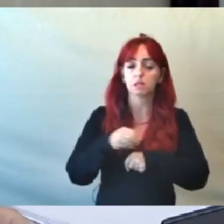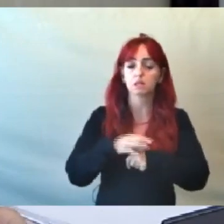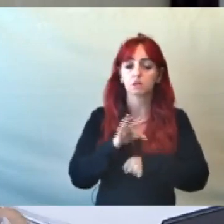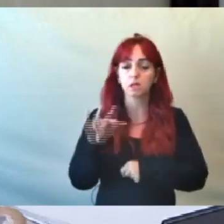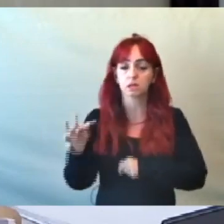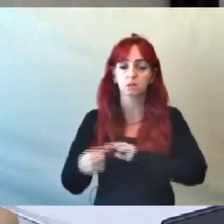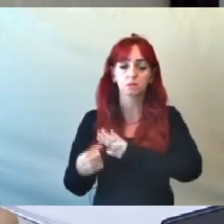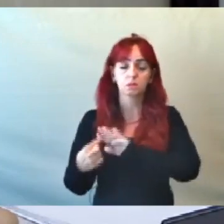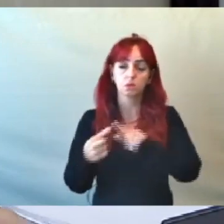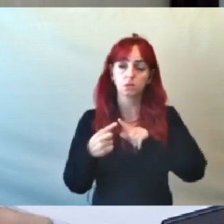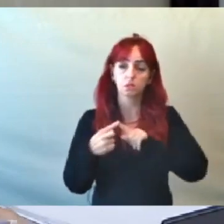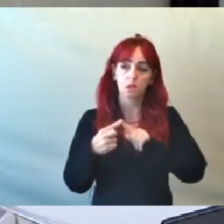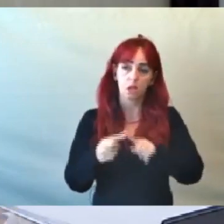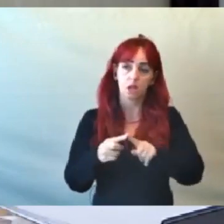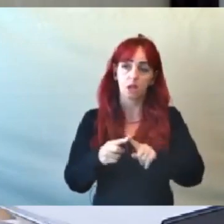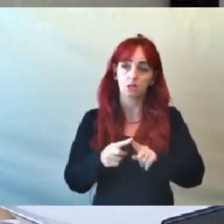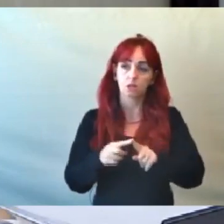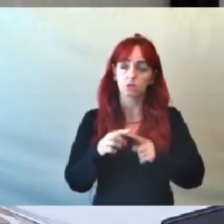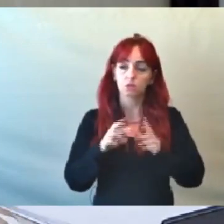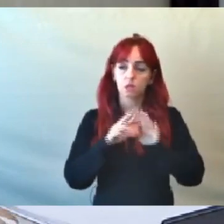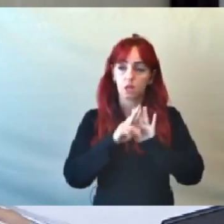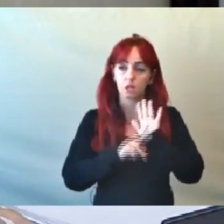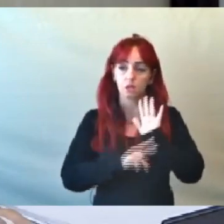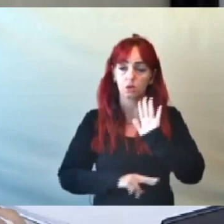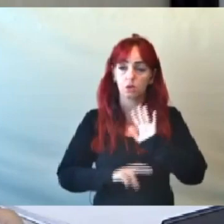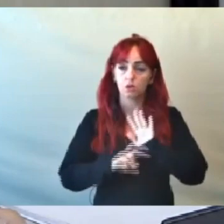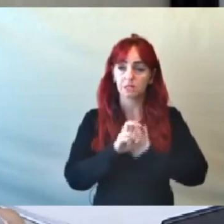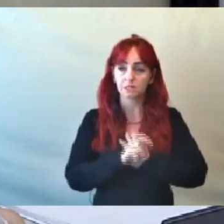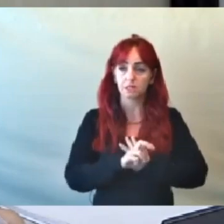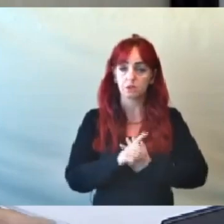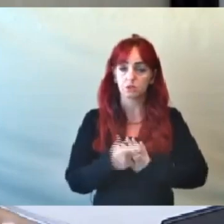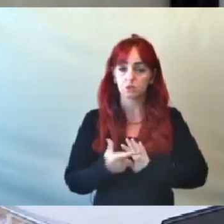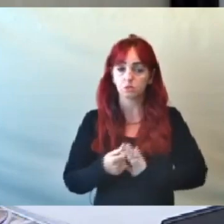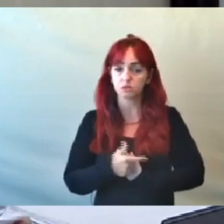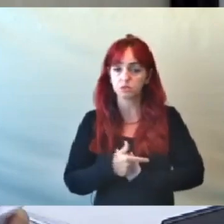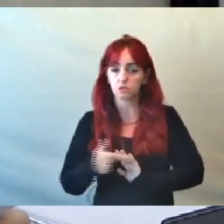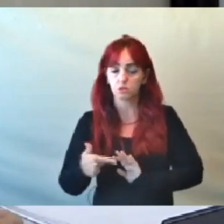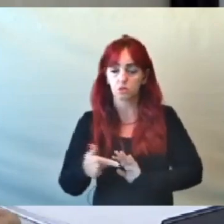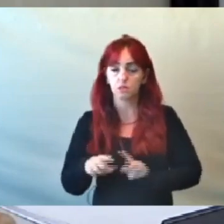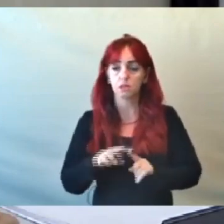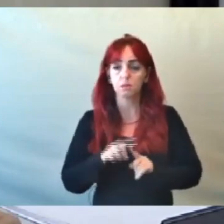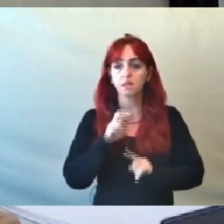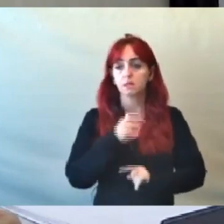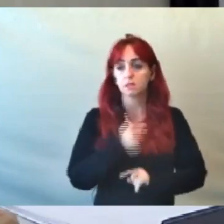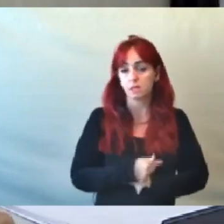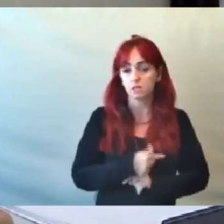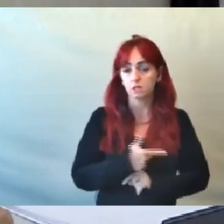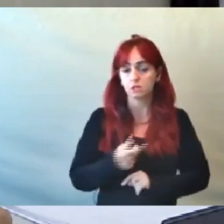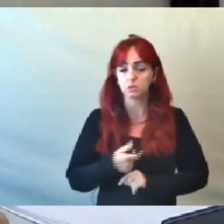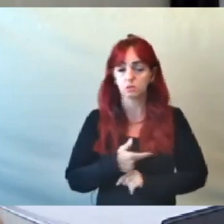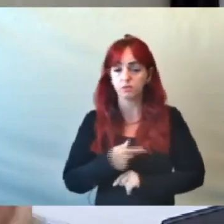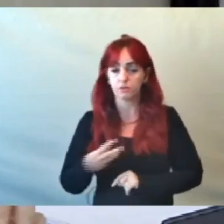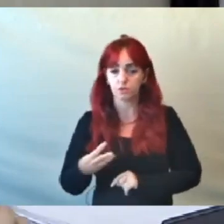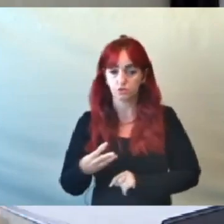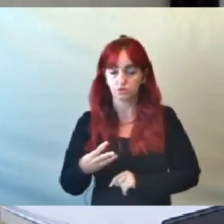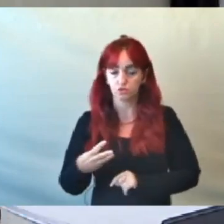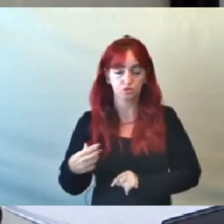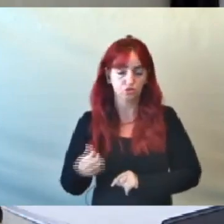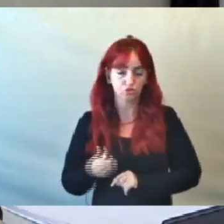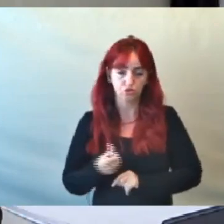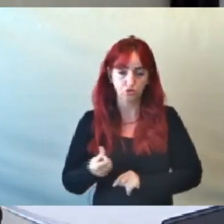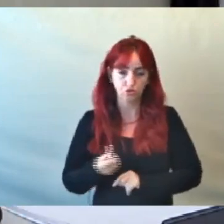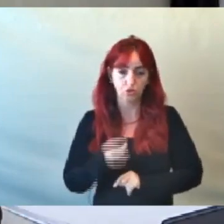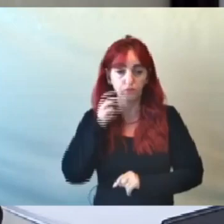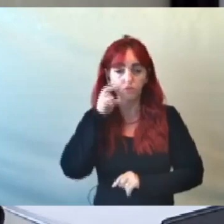5 de 2022, em especial, e os 7 de 2020. Nas avaliações que vocês fizeram,